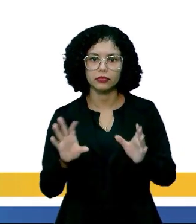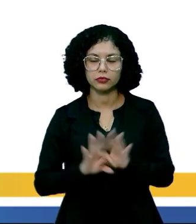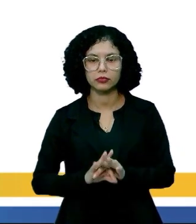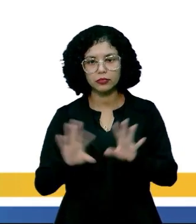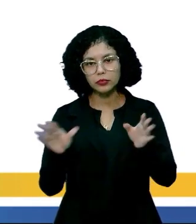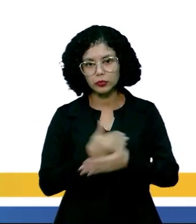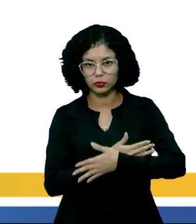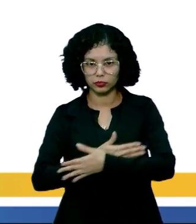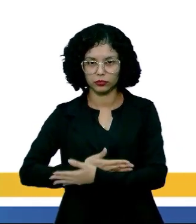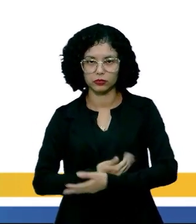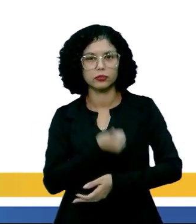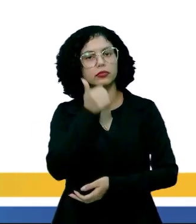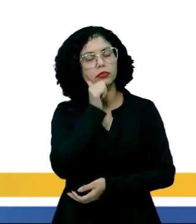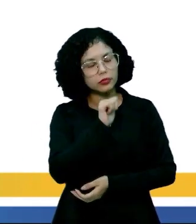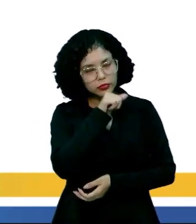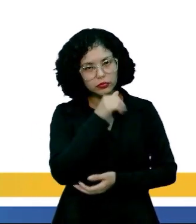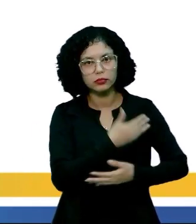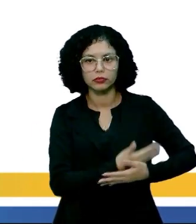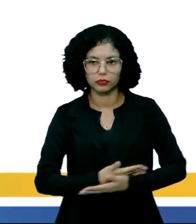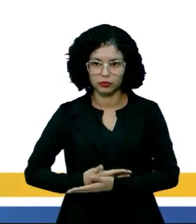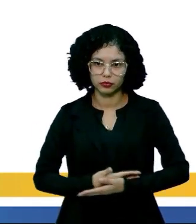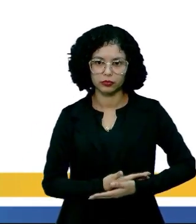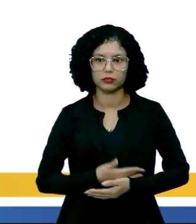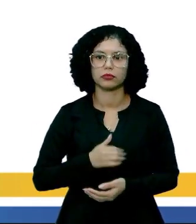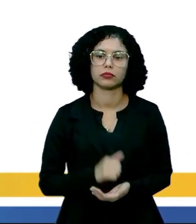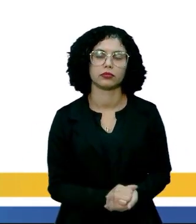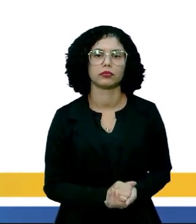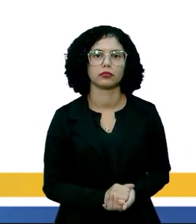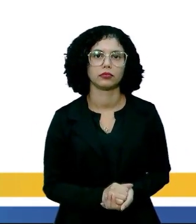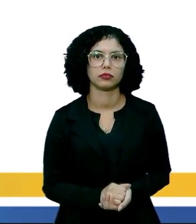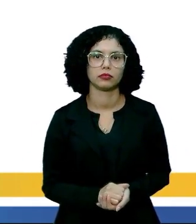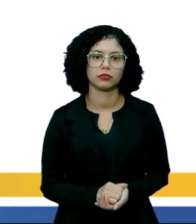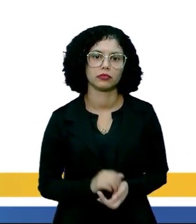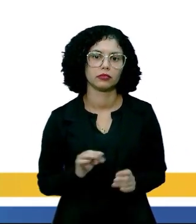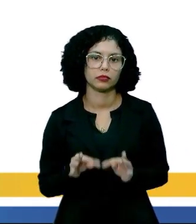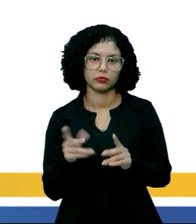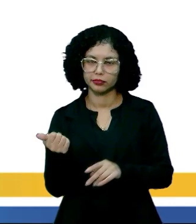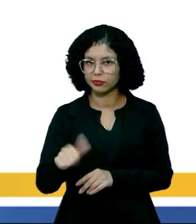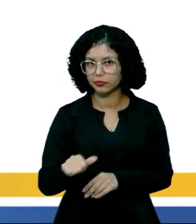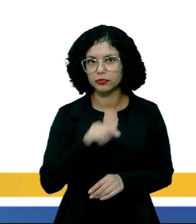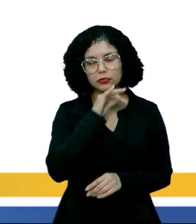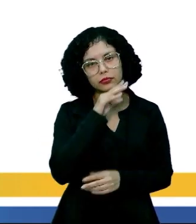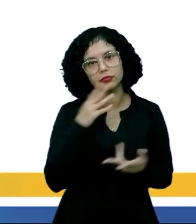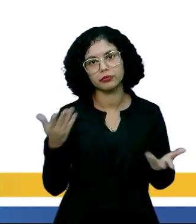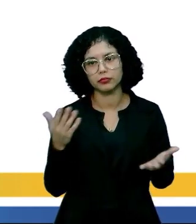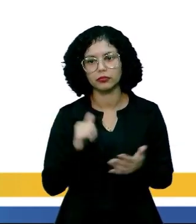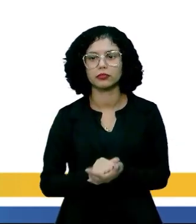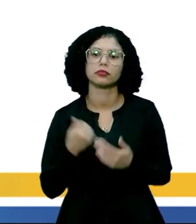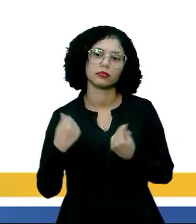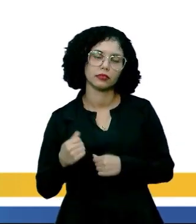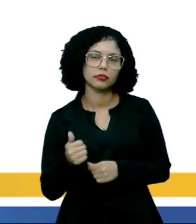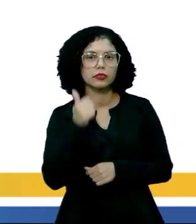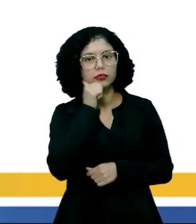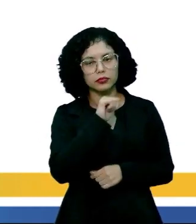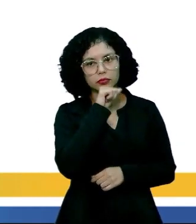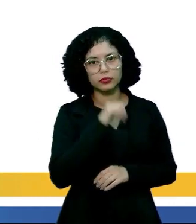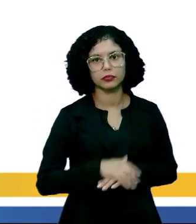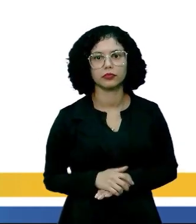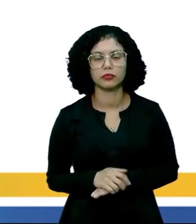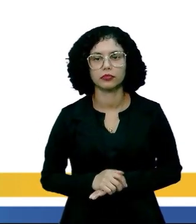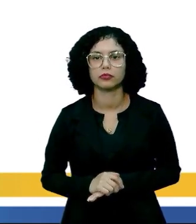os bebês, ela não liberta as mães dos bebês. Então, é praticamente inútil, porque aquela criança, né, ela precisa da